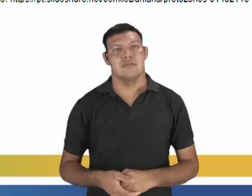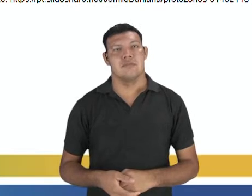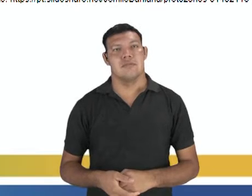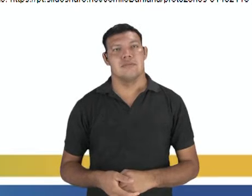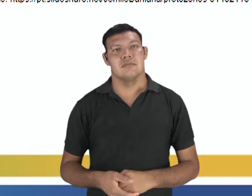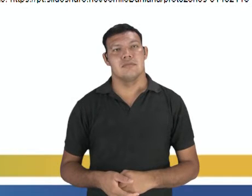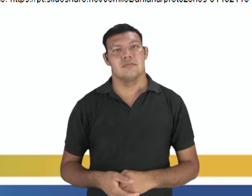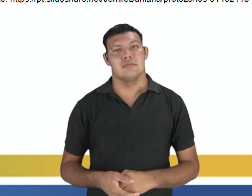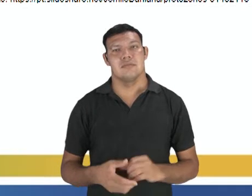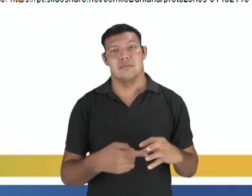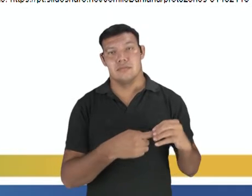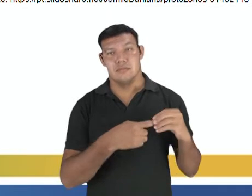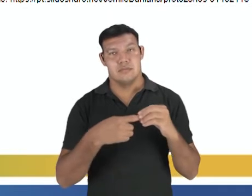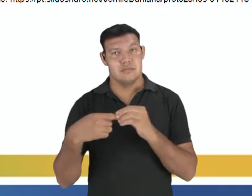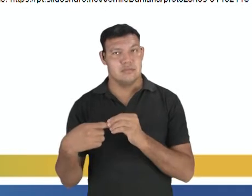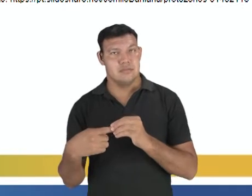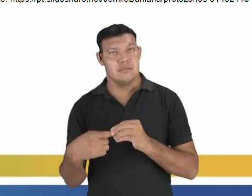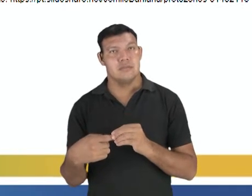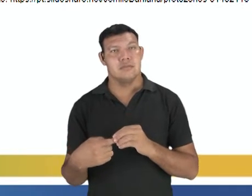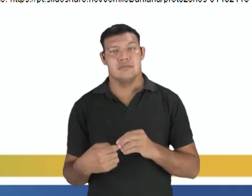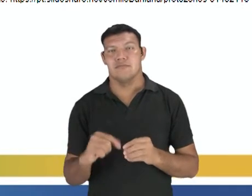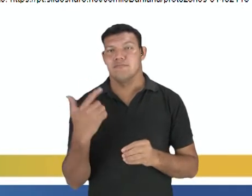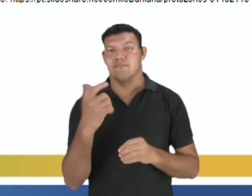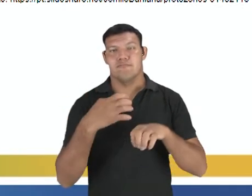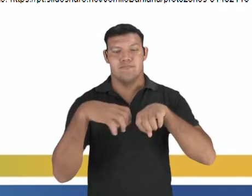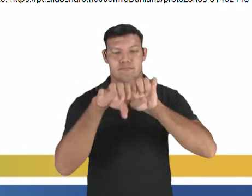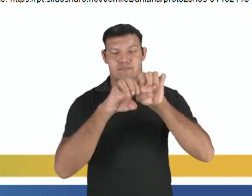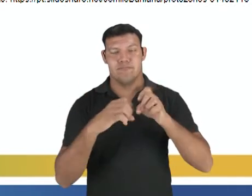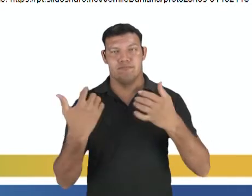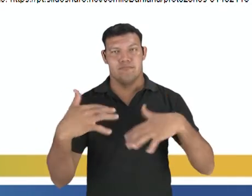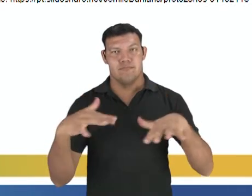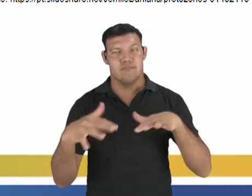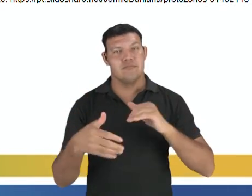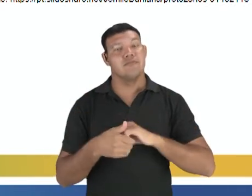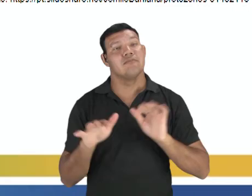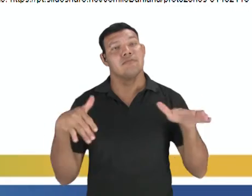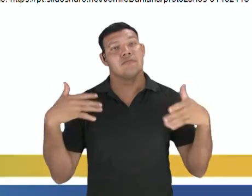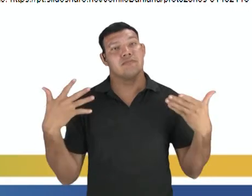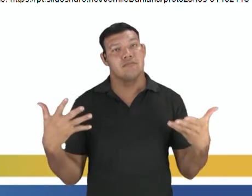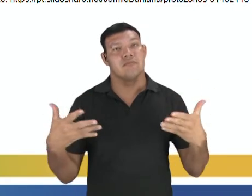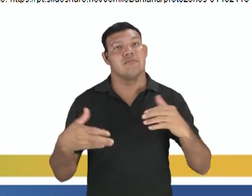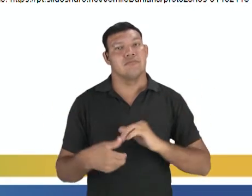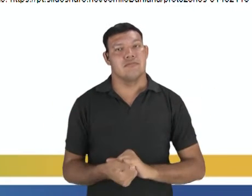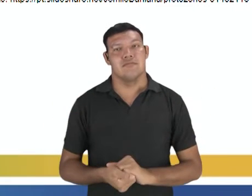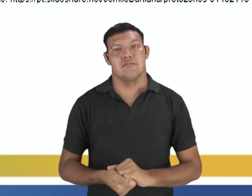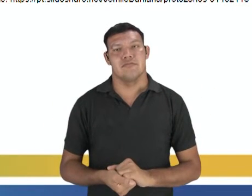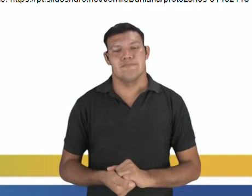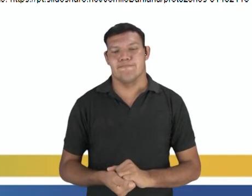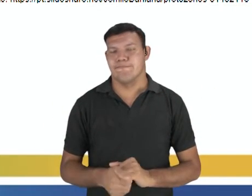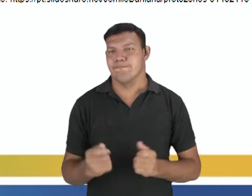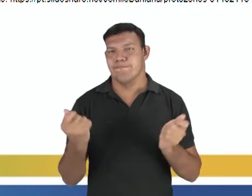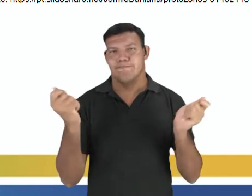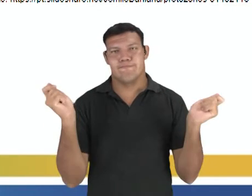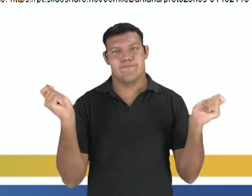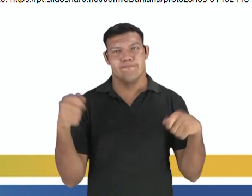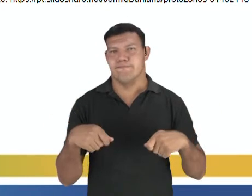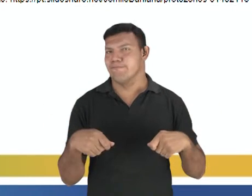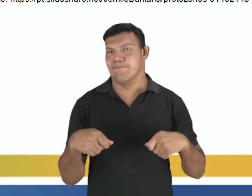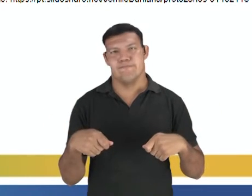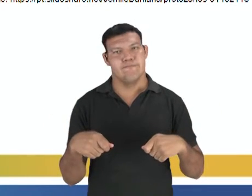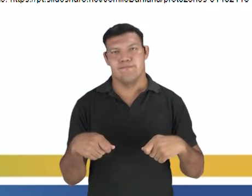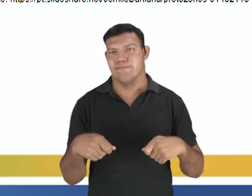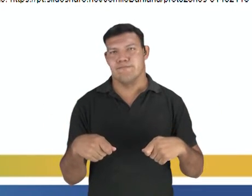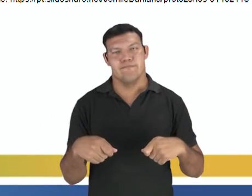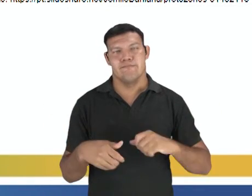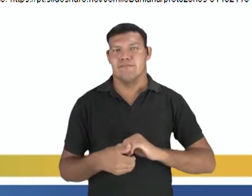aqueles protozoários que não têm estrutura de locomoção e, portanto, não vão conseguir se deslocar de uma área